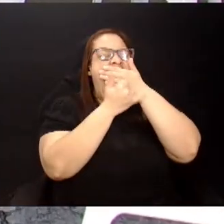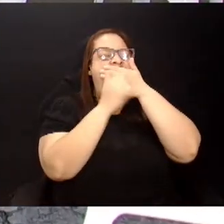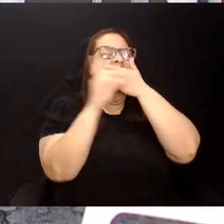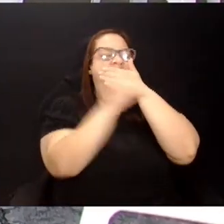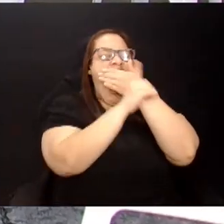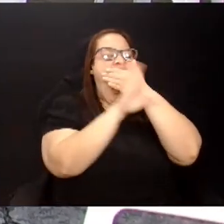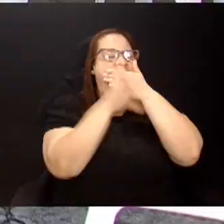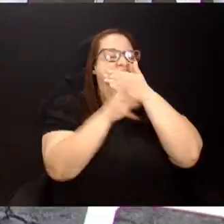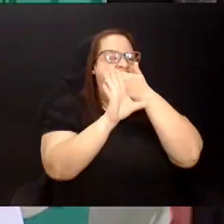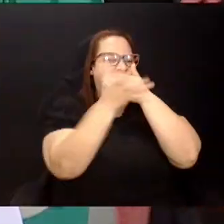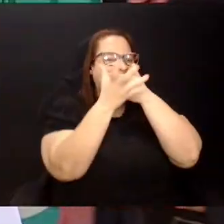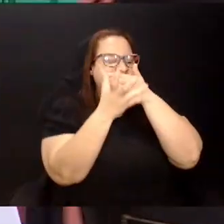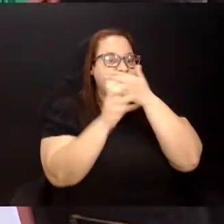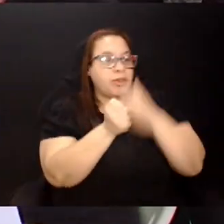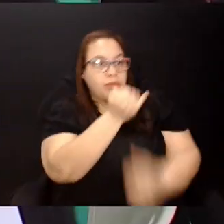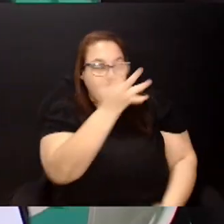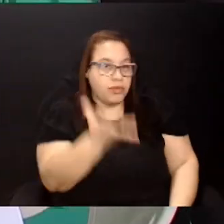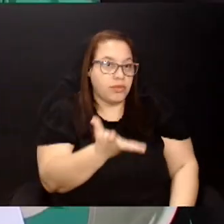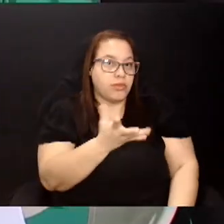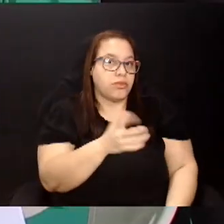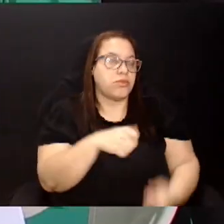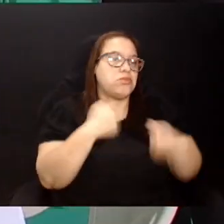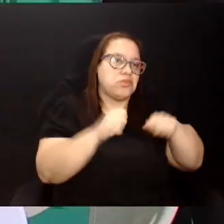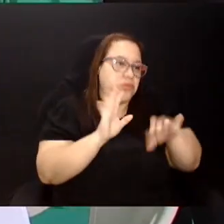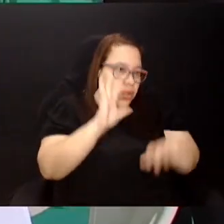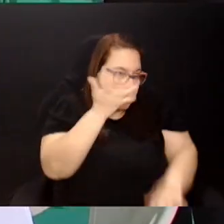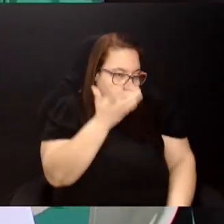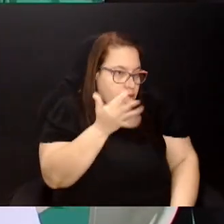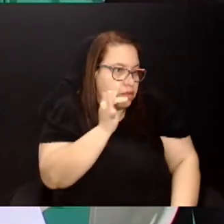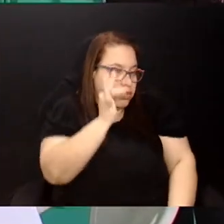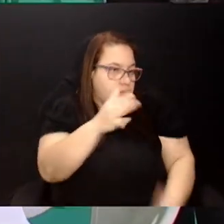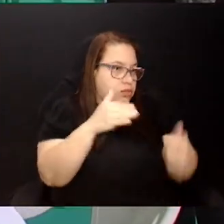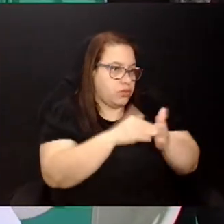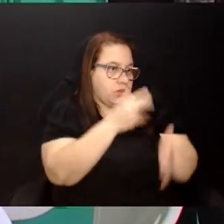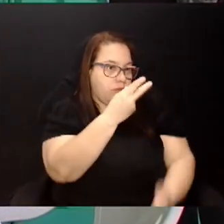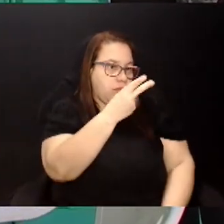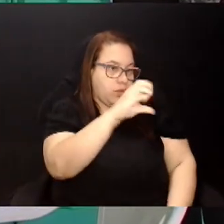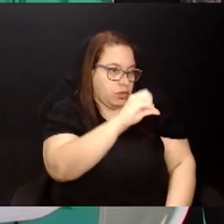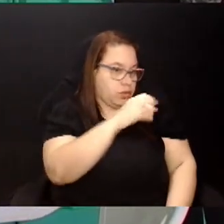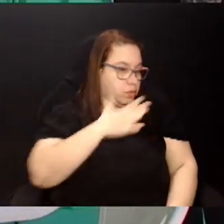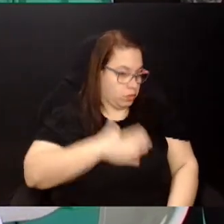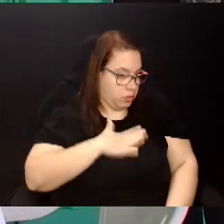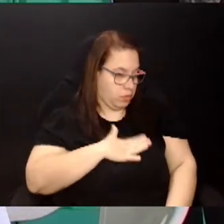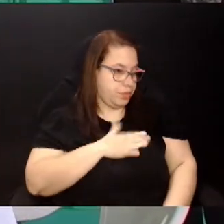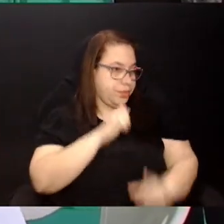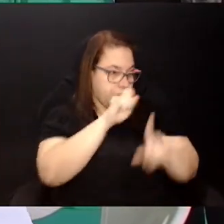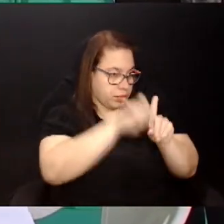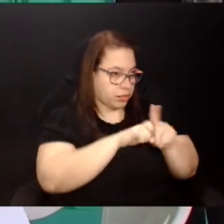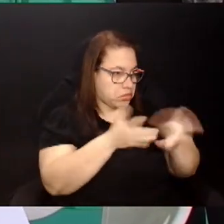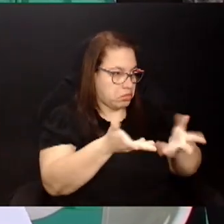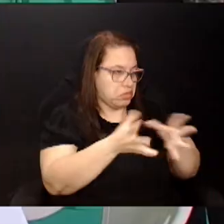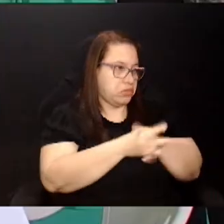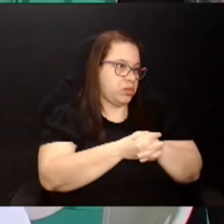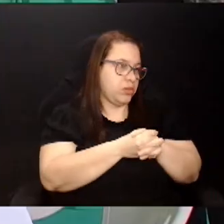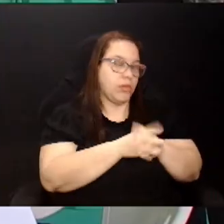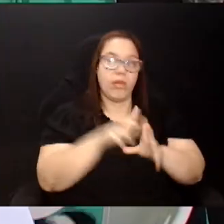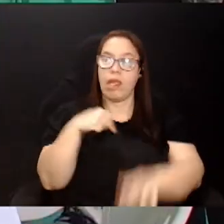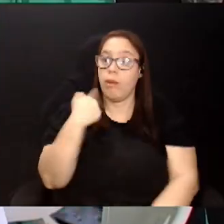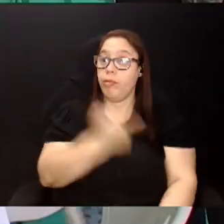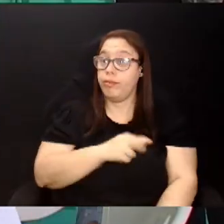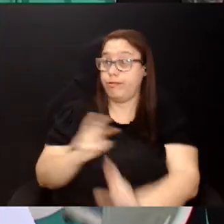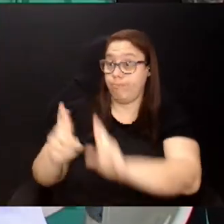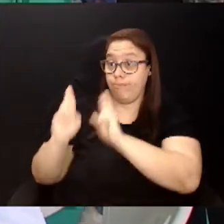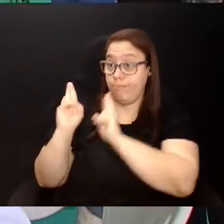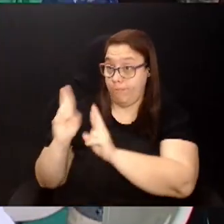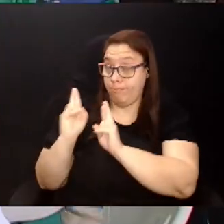realizados e de quanto ainda vão ser realizados até o dia 29 de agosto? A nossa expectativa